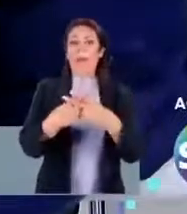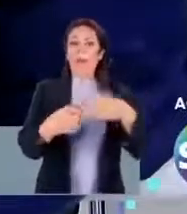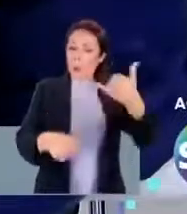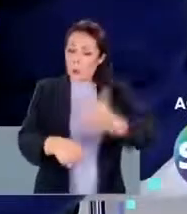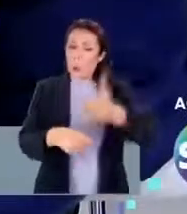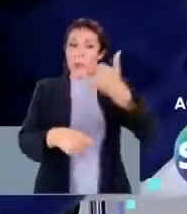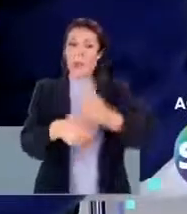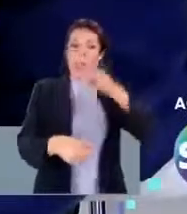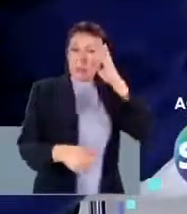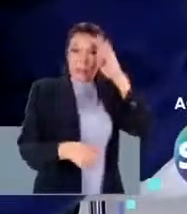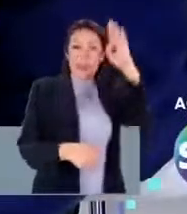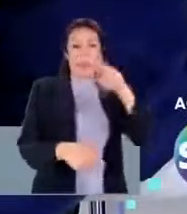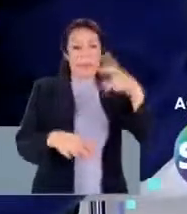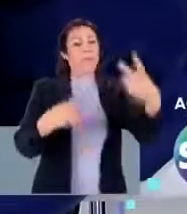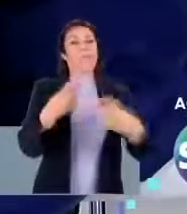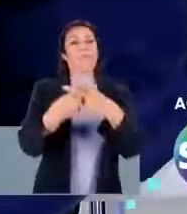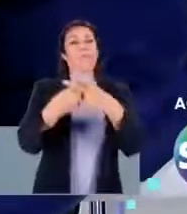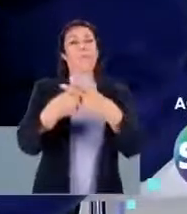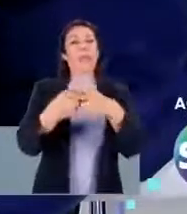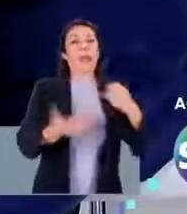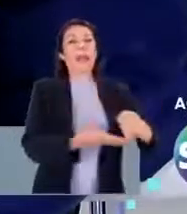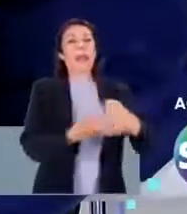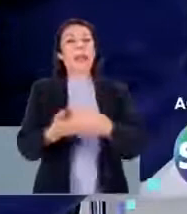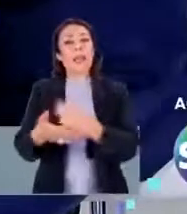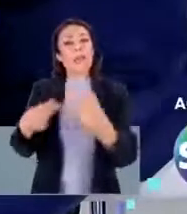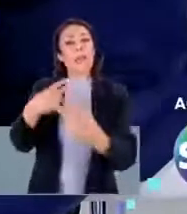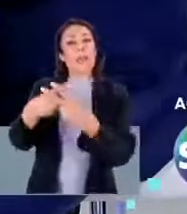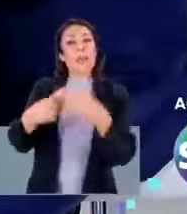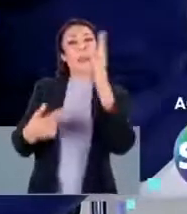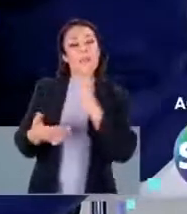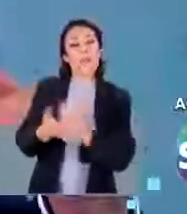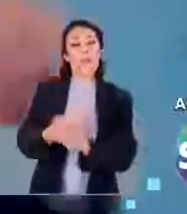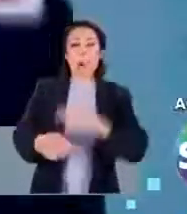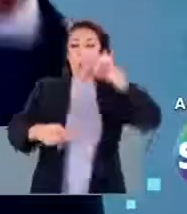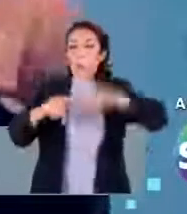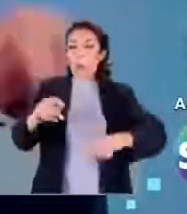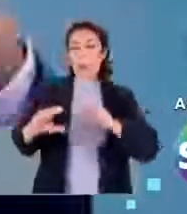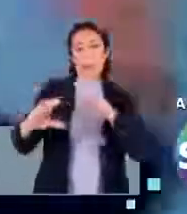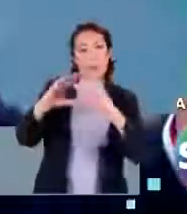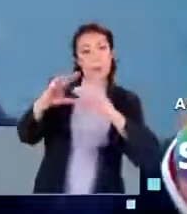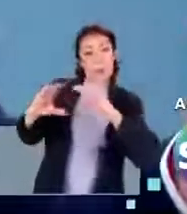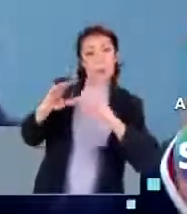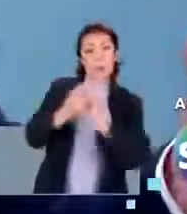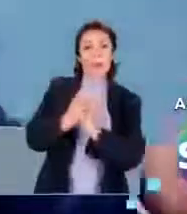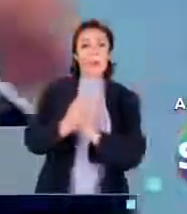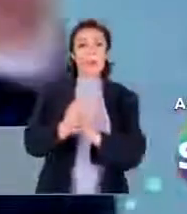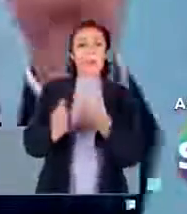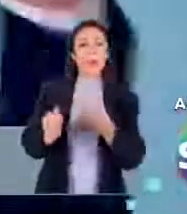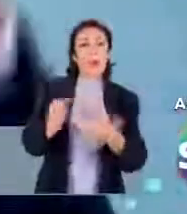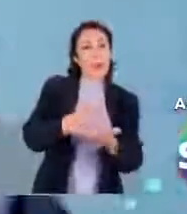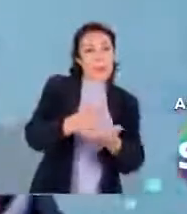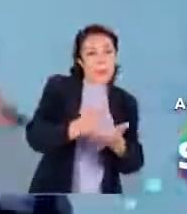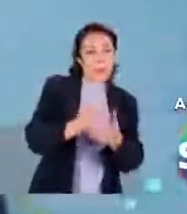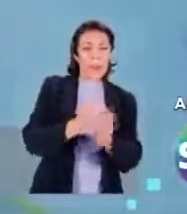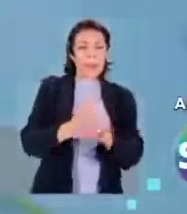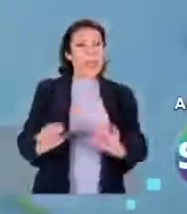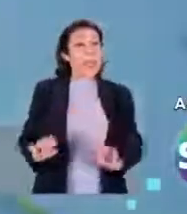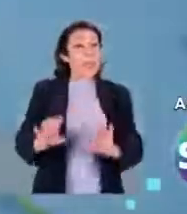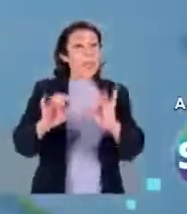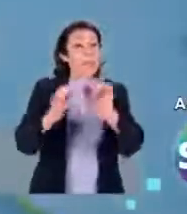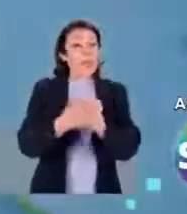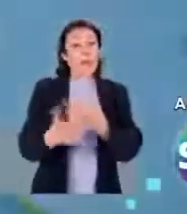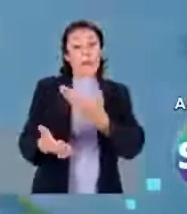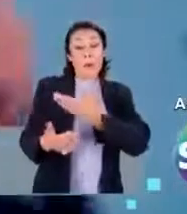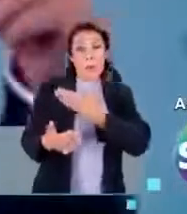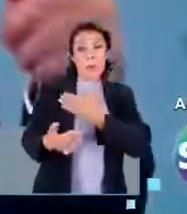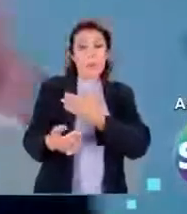corta a cabeça leva para um presídio federal muda a legislação proibida a comunicação do Chefão com a sua base mesmo especialmente ao